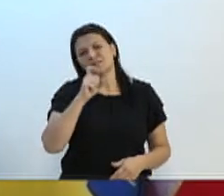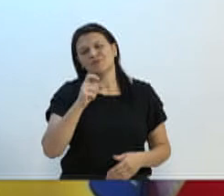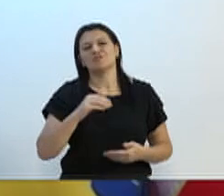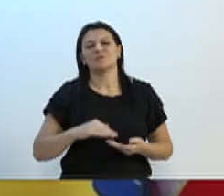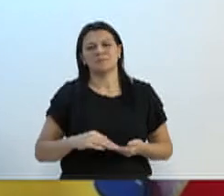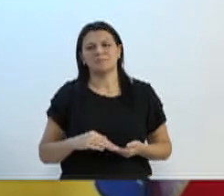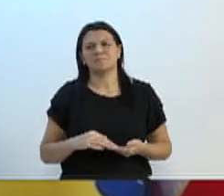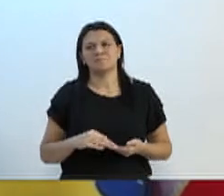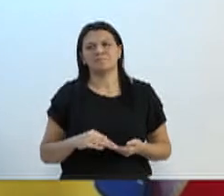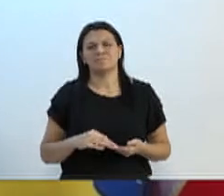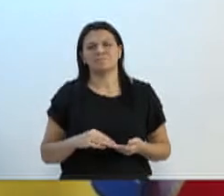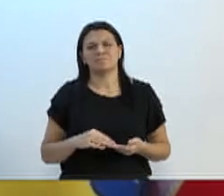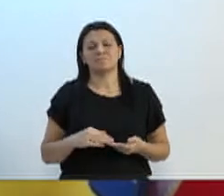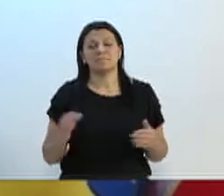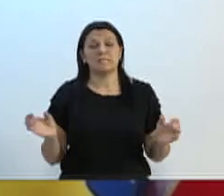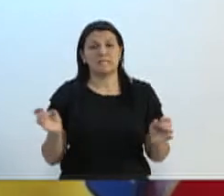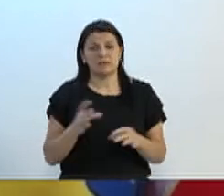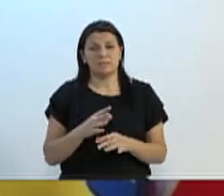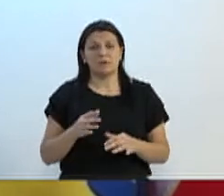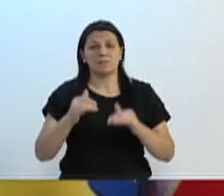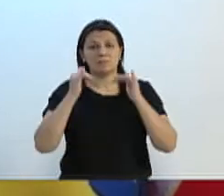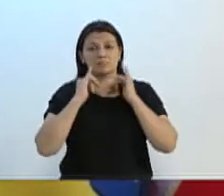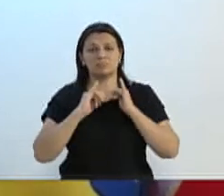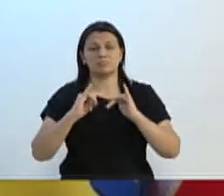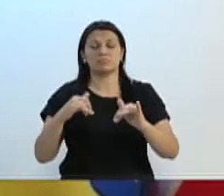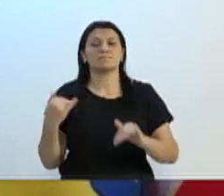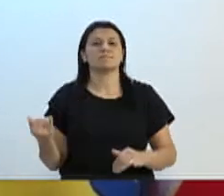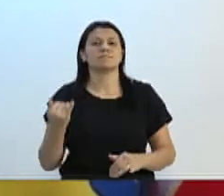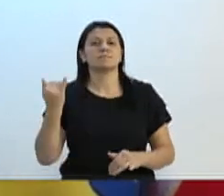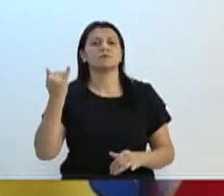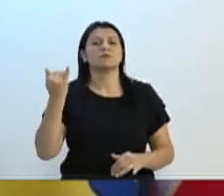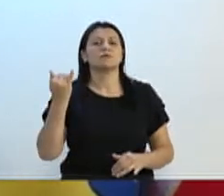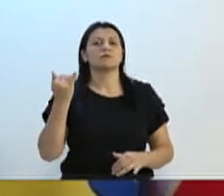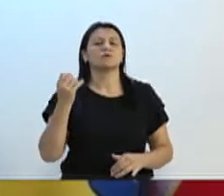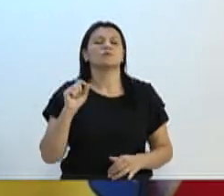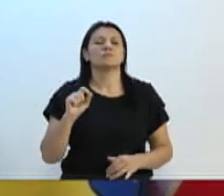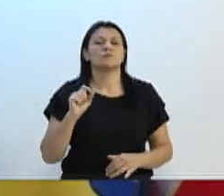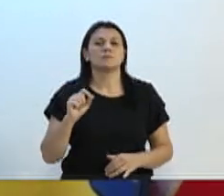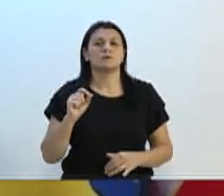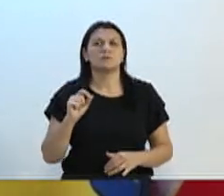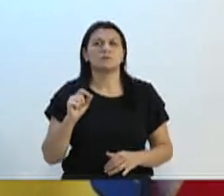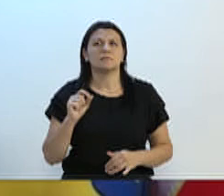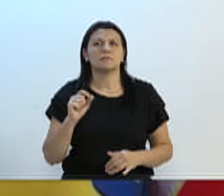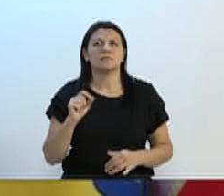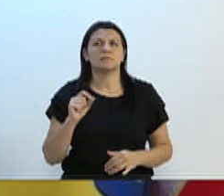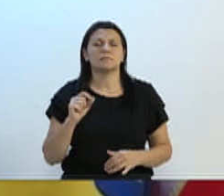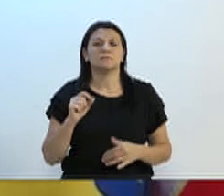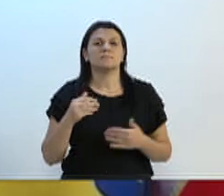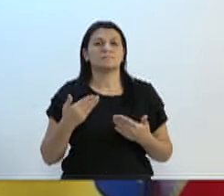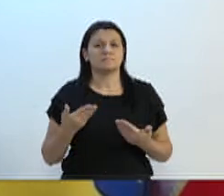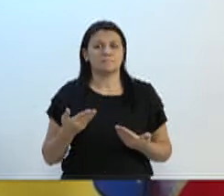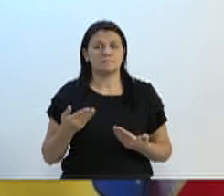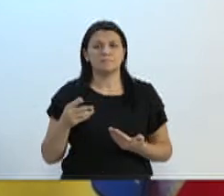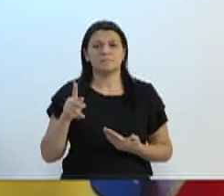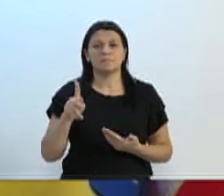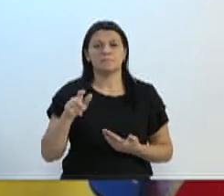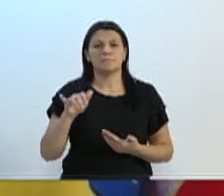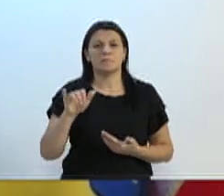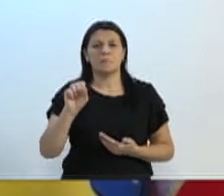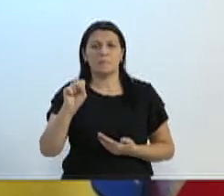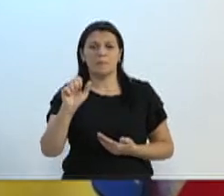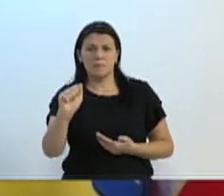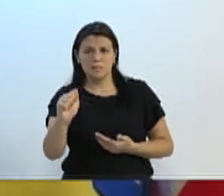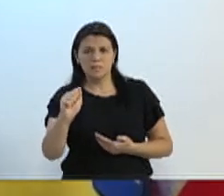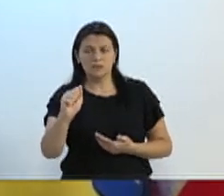Para encerrar, é importante dizer uma evidência que, segundo o PISA é um órgão, a